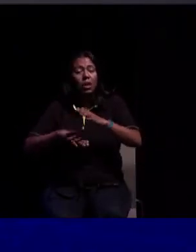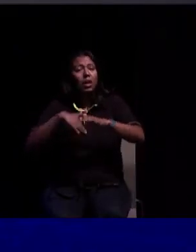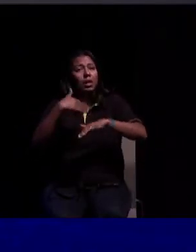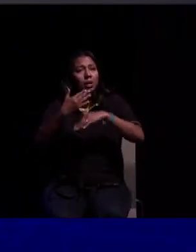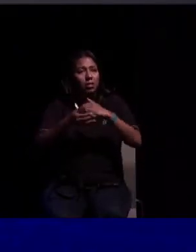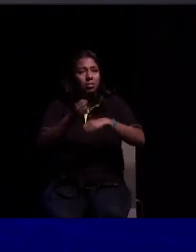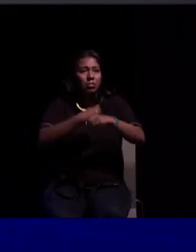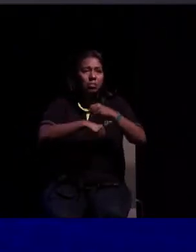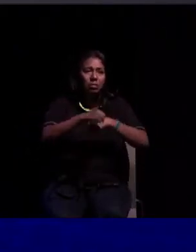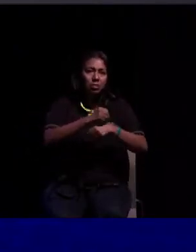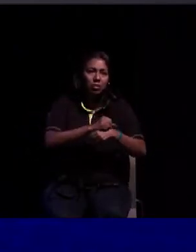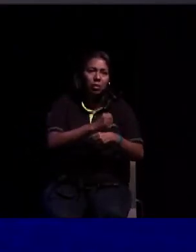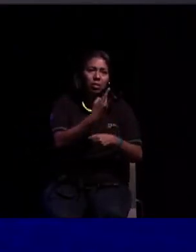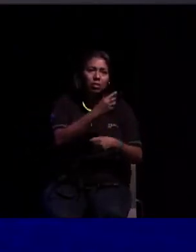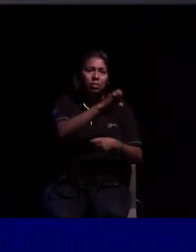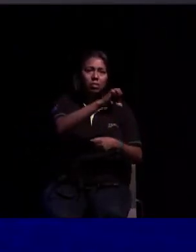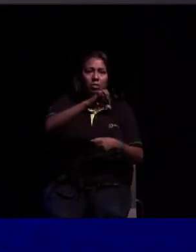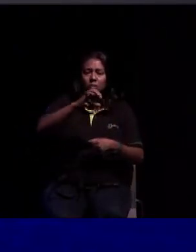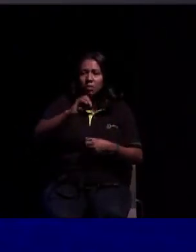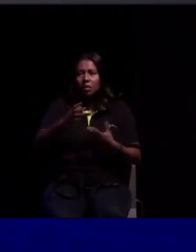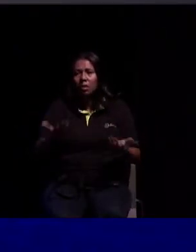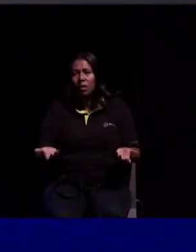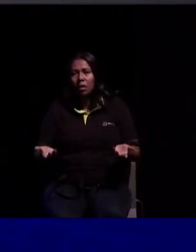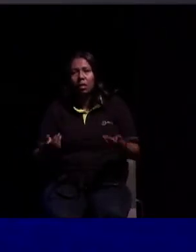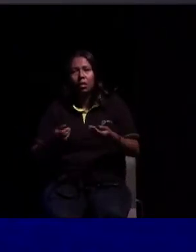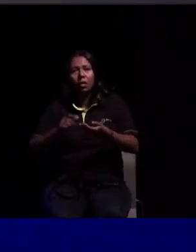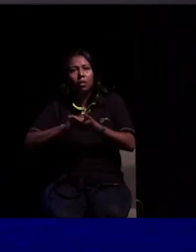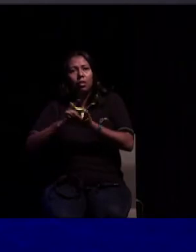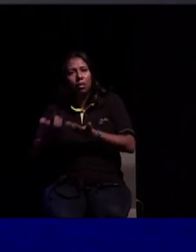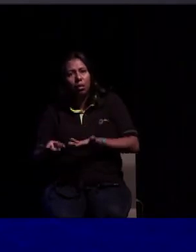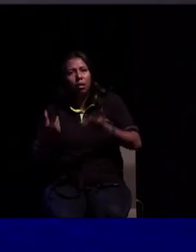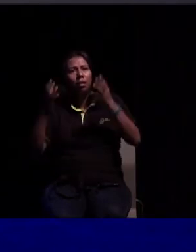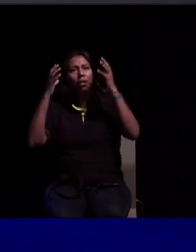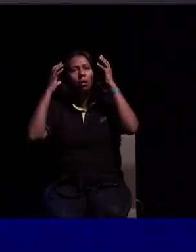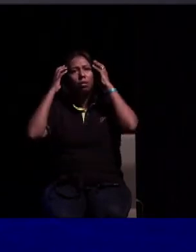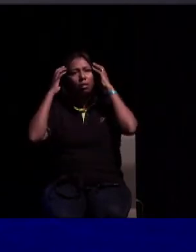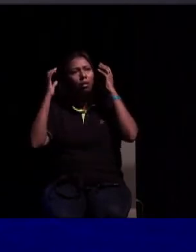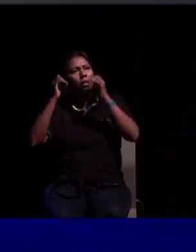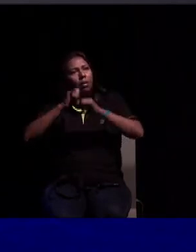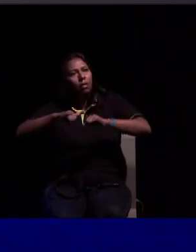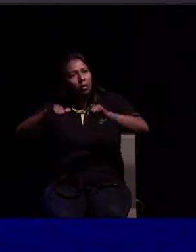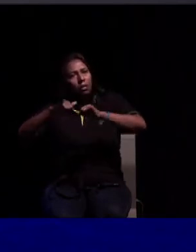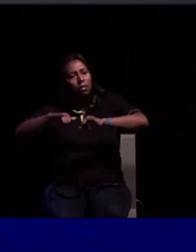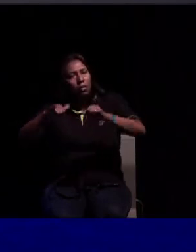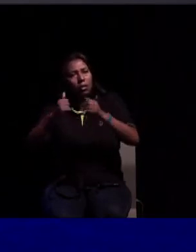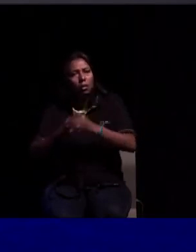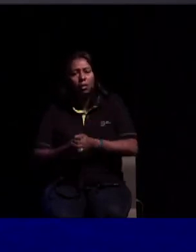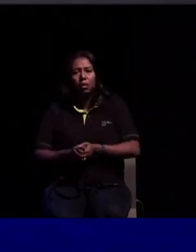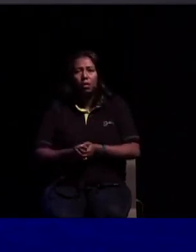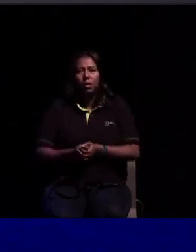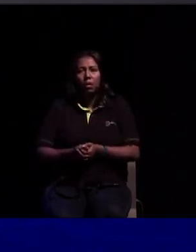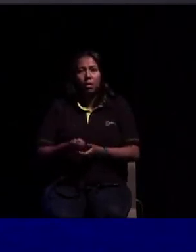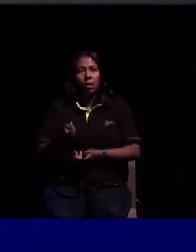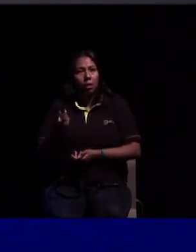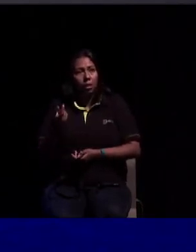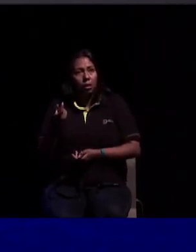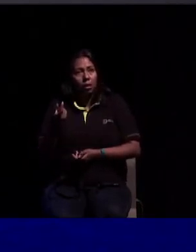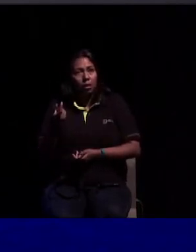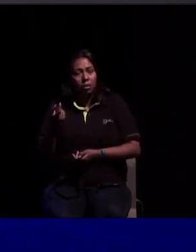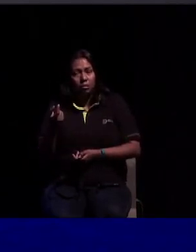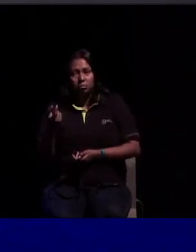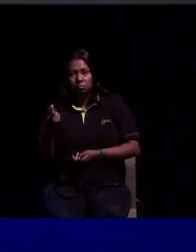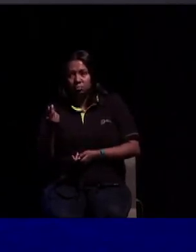né? Por intermédio da imprensa, da cultura, etc., o capital financeiro conseguiu isolar a questão